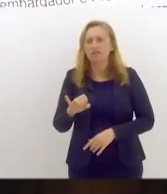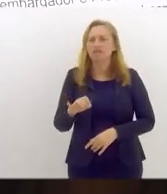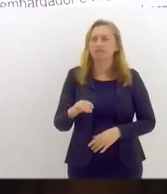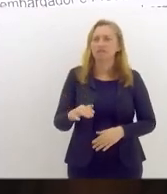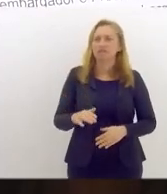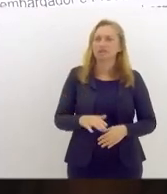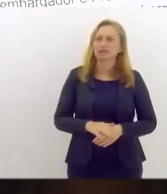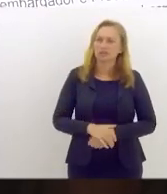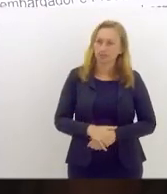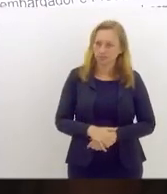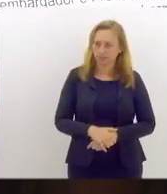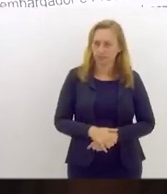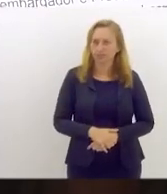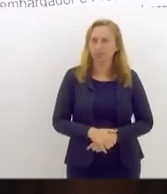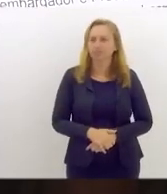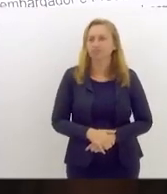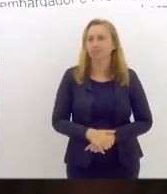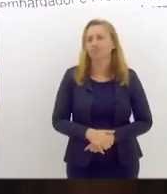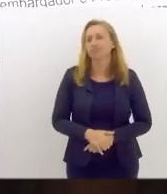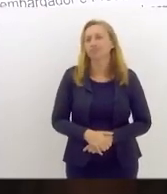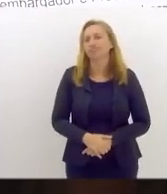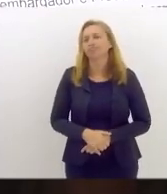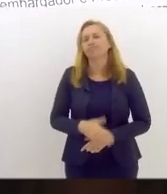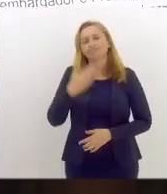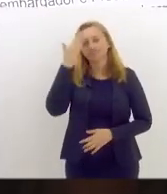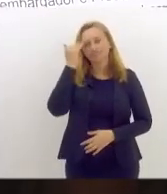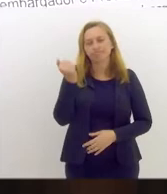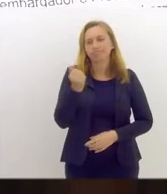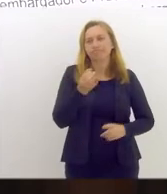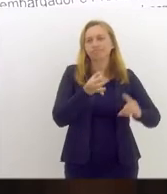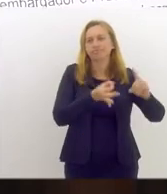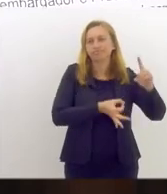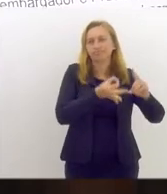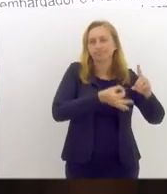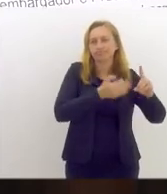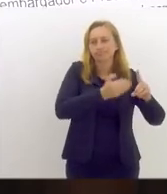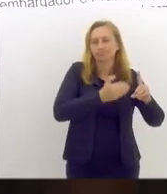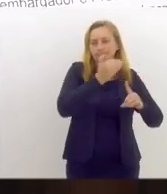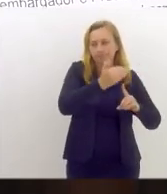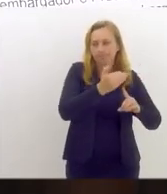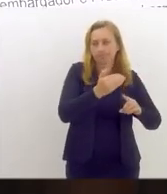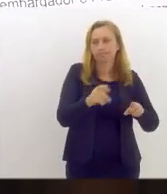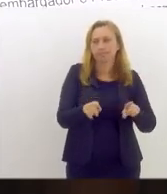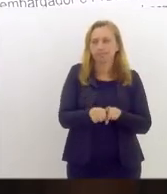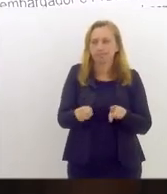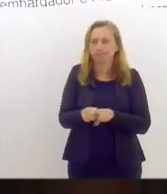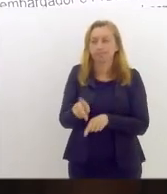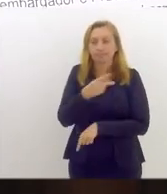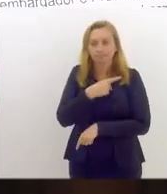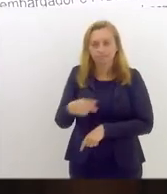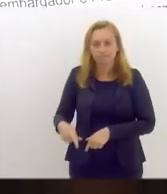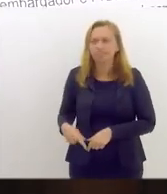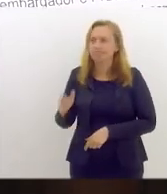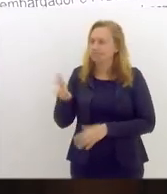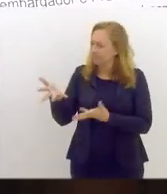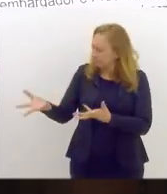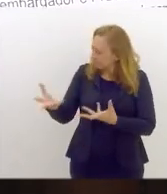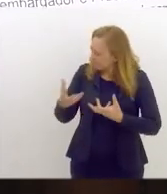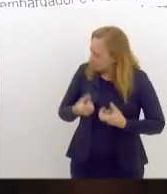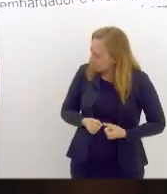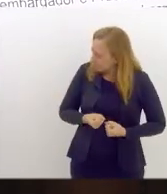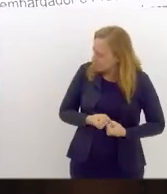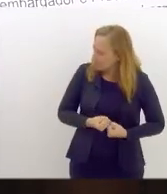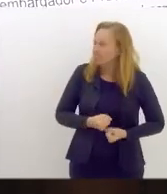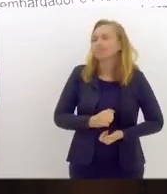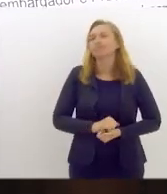fila É eu sei Desembargador Presidente porque já o recebi e